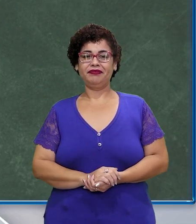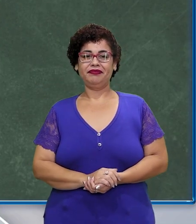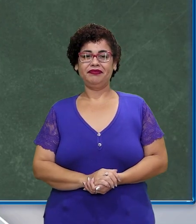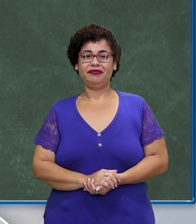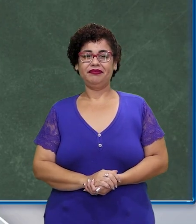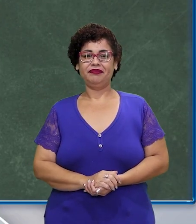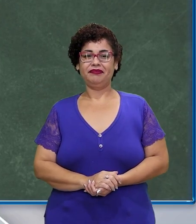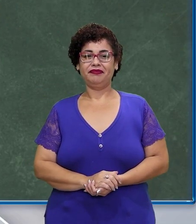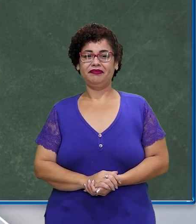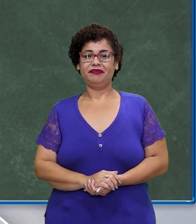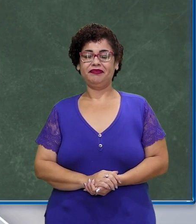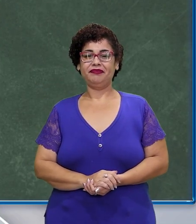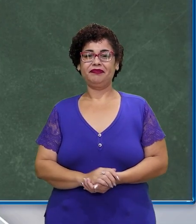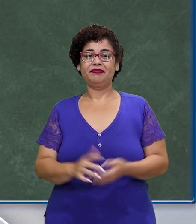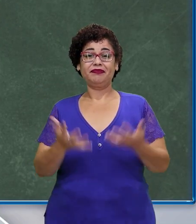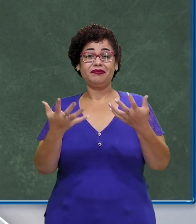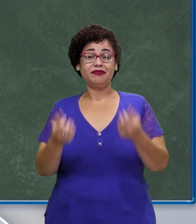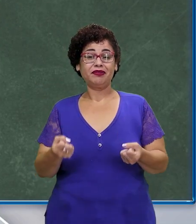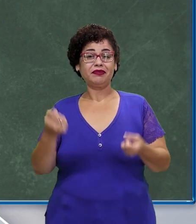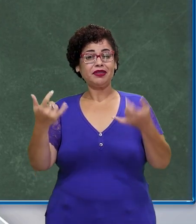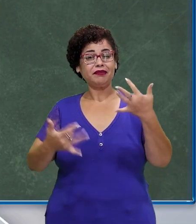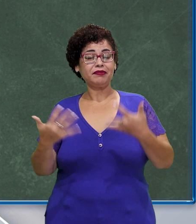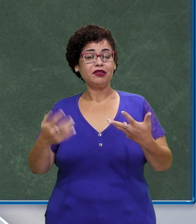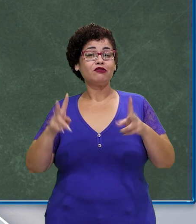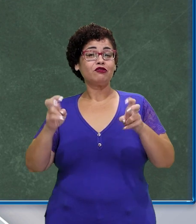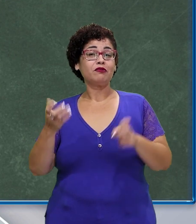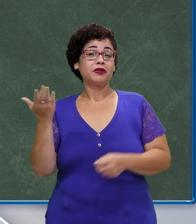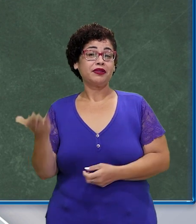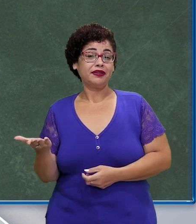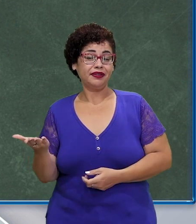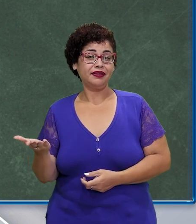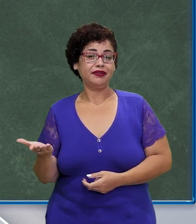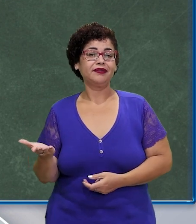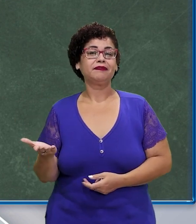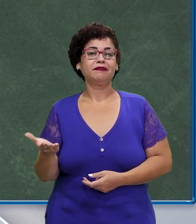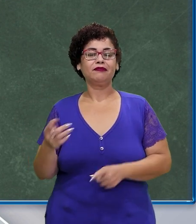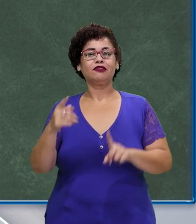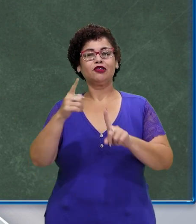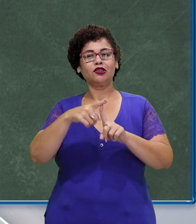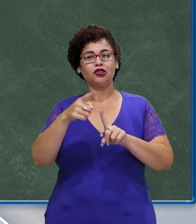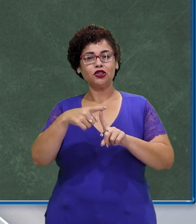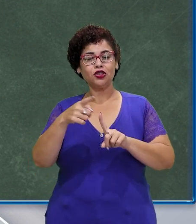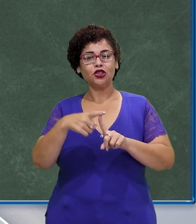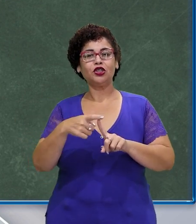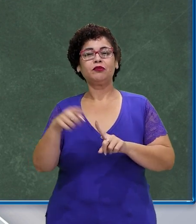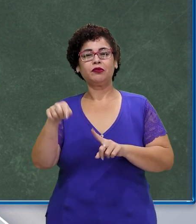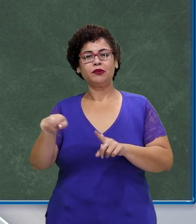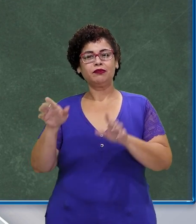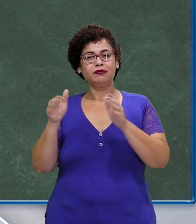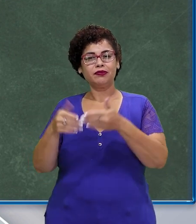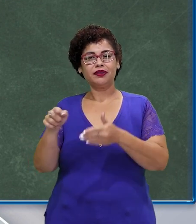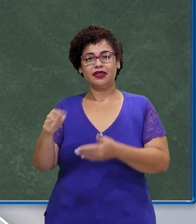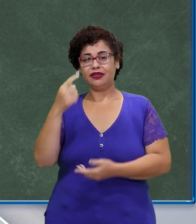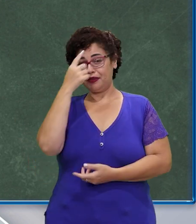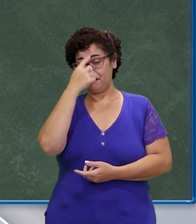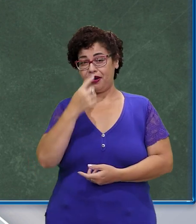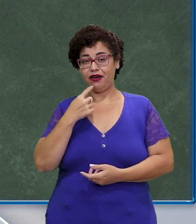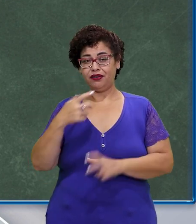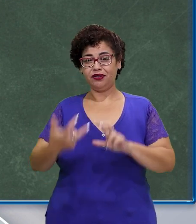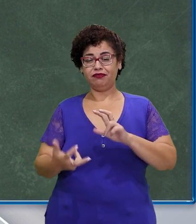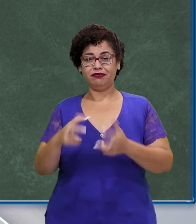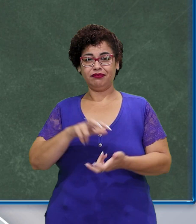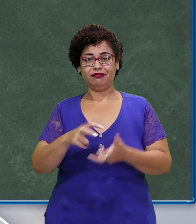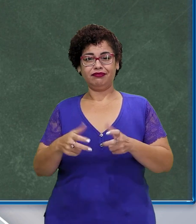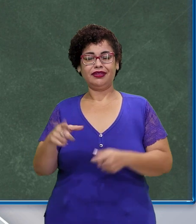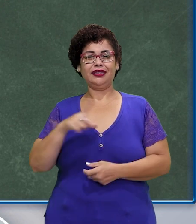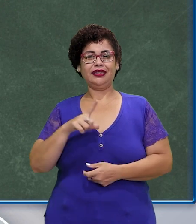Vamos então falar sobre o triângulo retângulo. Este tipo específico de triângulo, ele desempenha